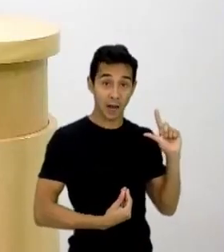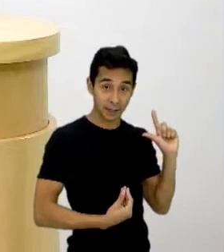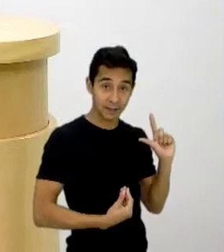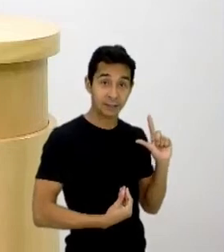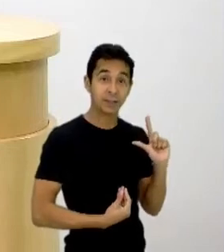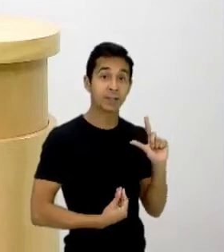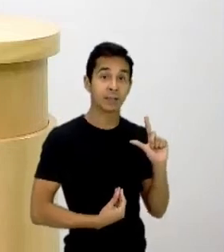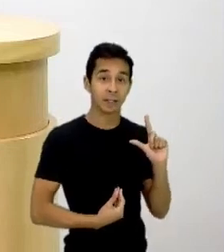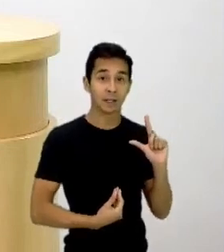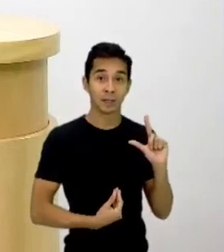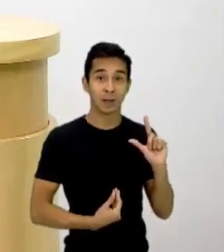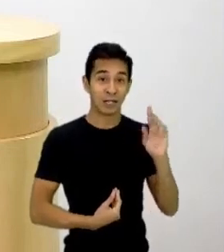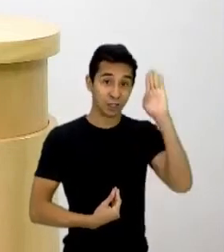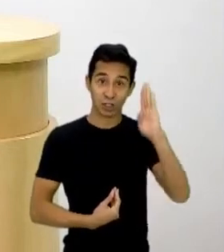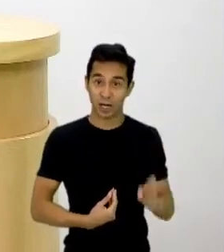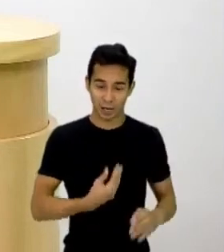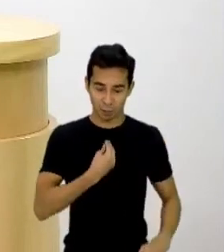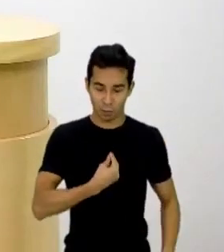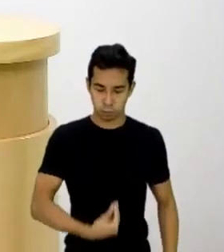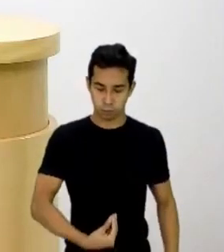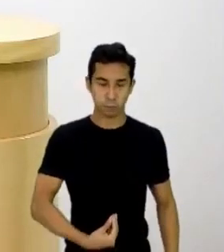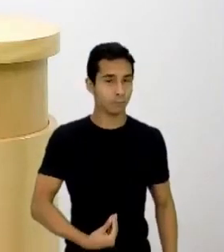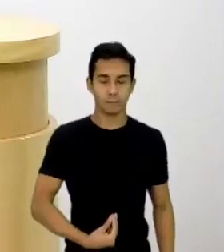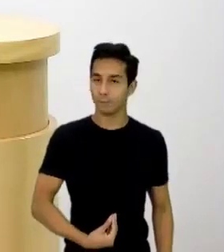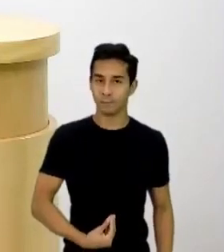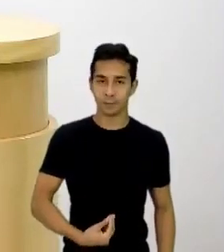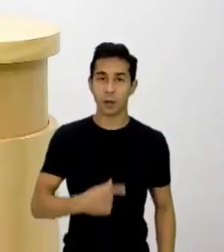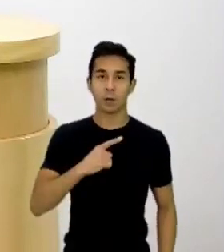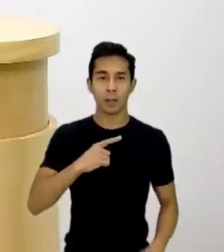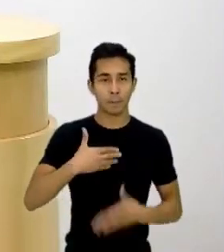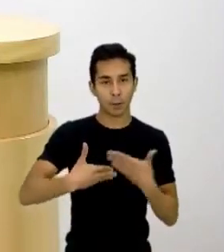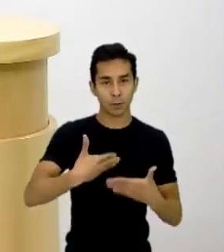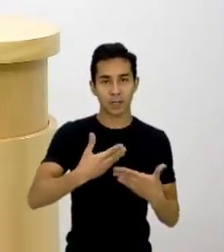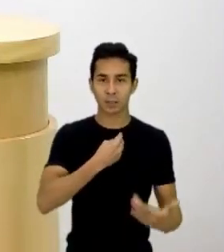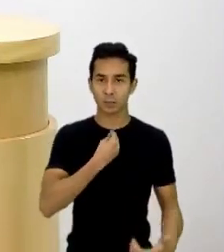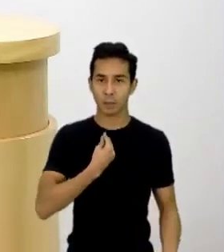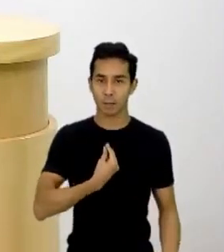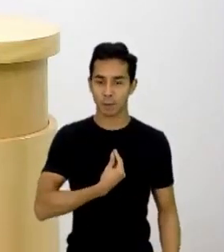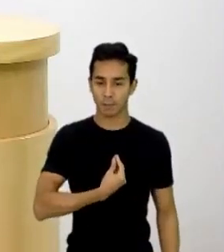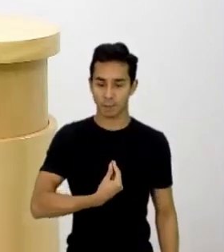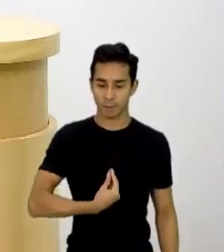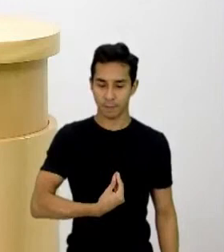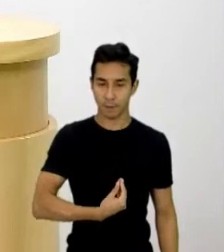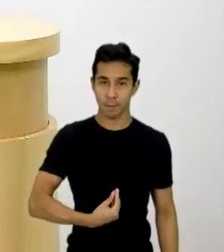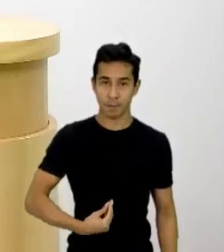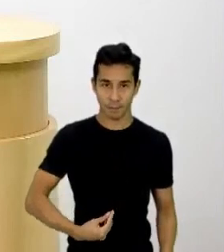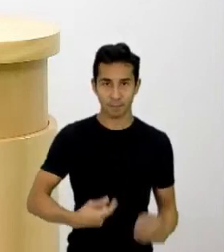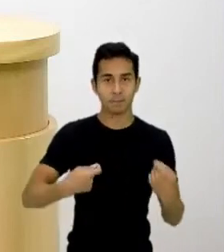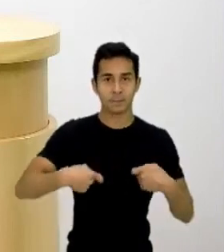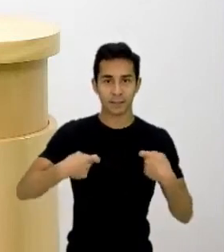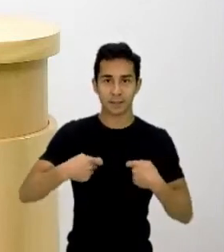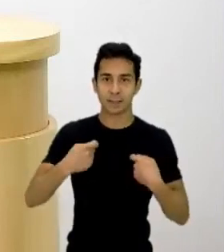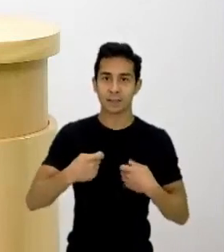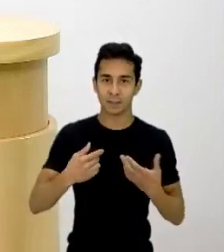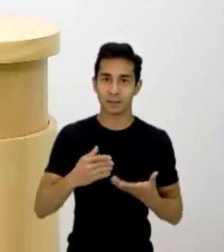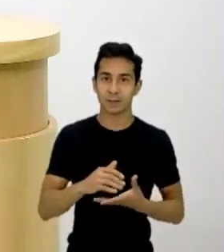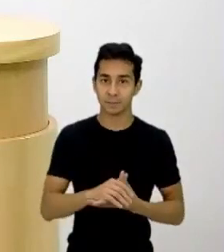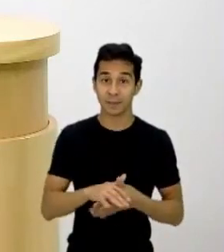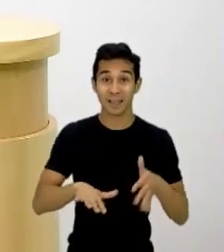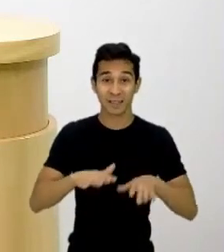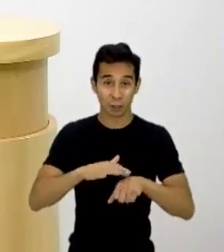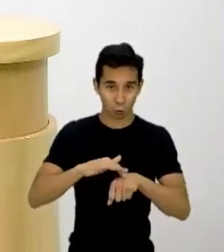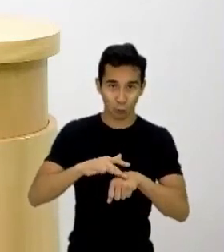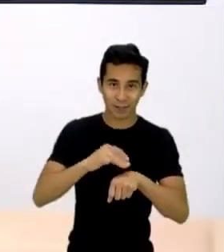né? Ele não vai chegar de lá direto, a não ser que você tenha uma sonda, né? Que a gente chama aí, que algumas pessoas precisam se alimentar quando estão